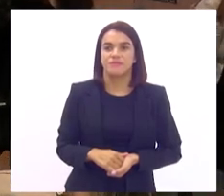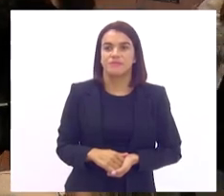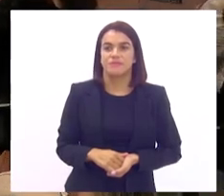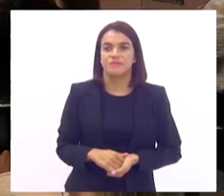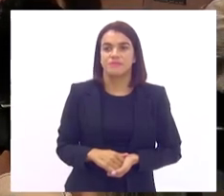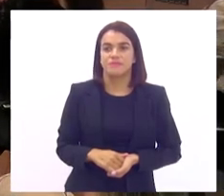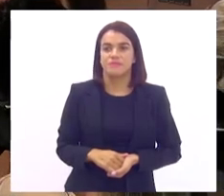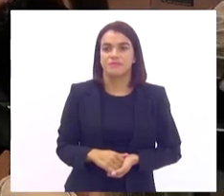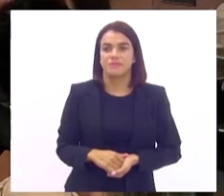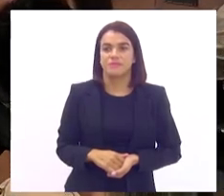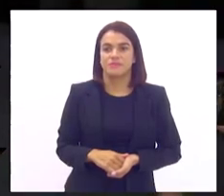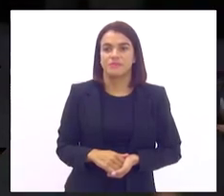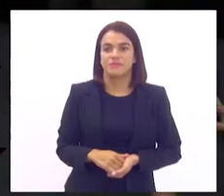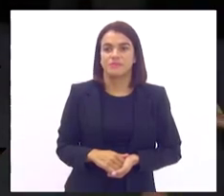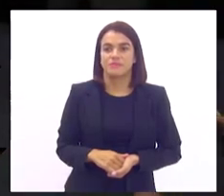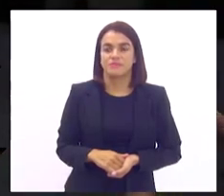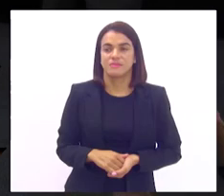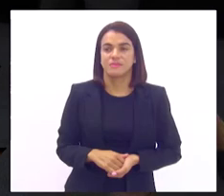também dá.